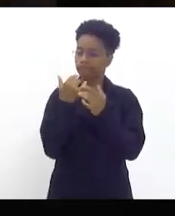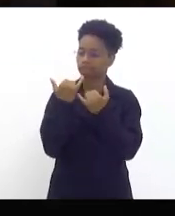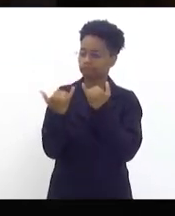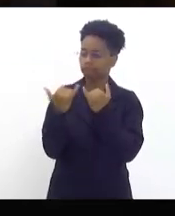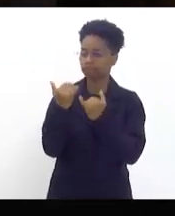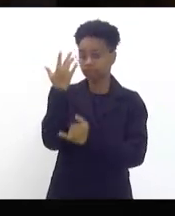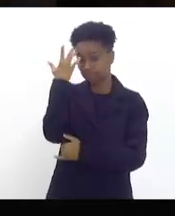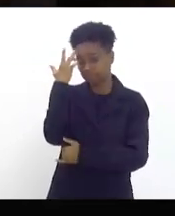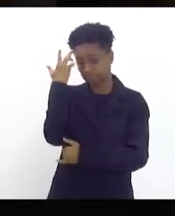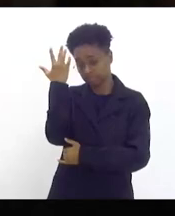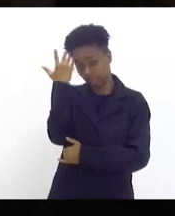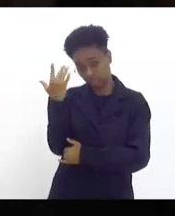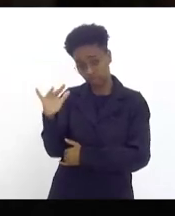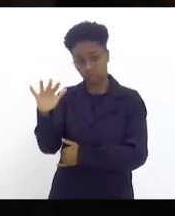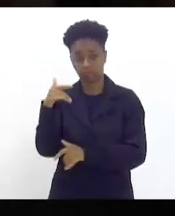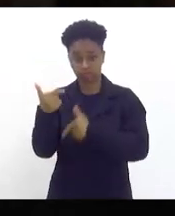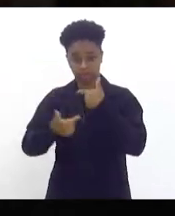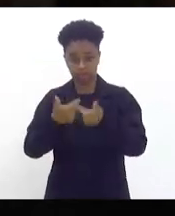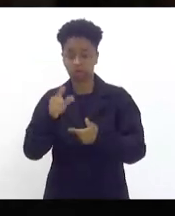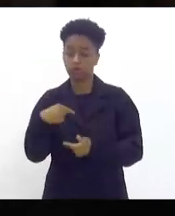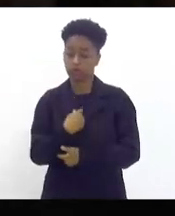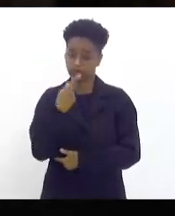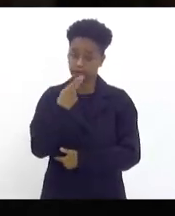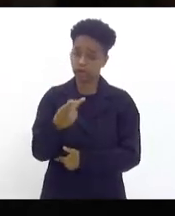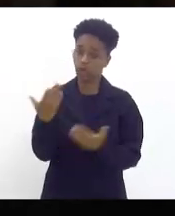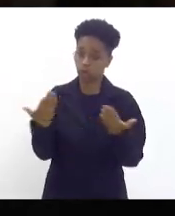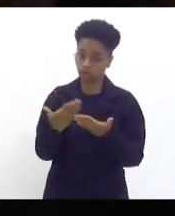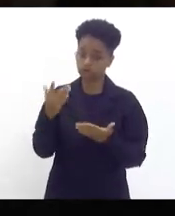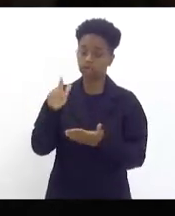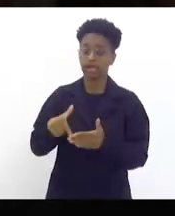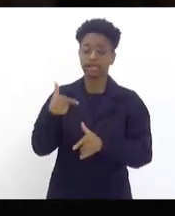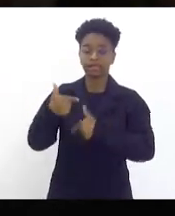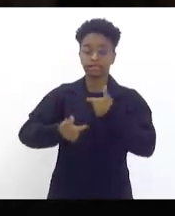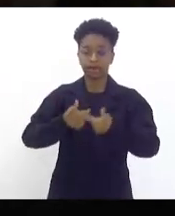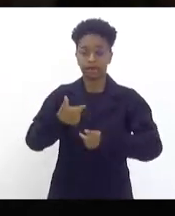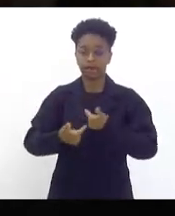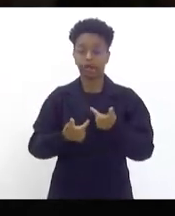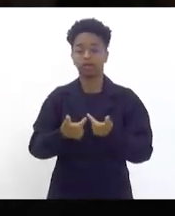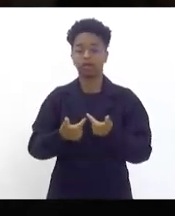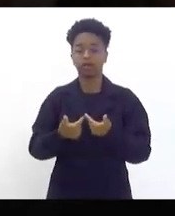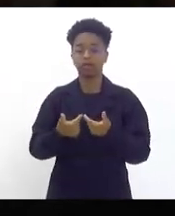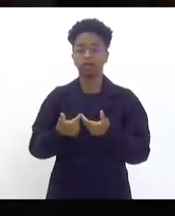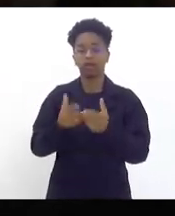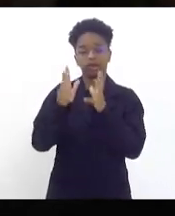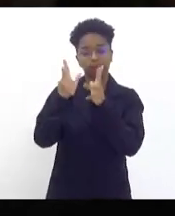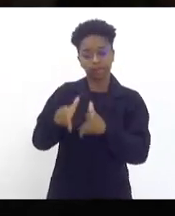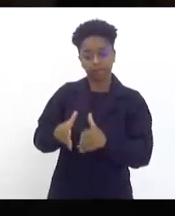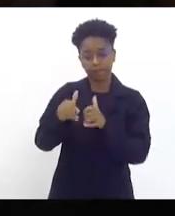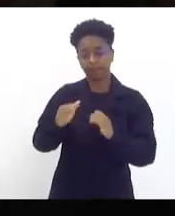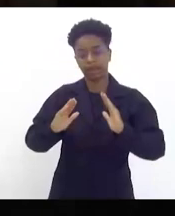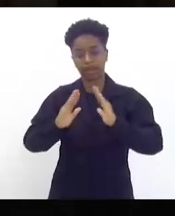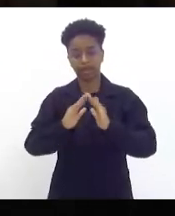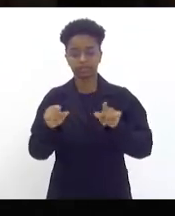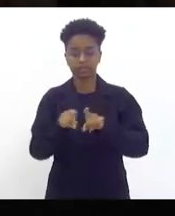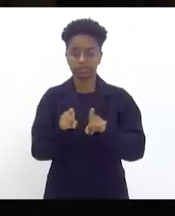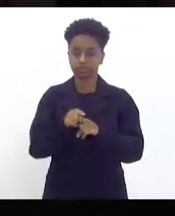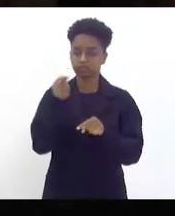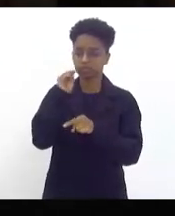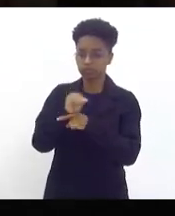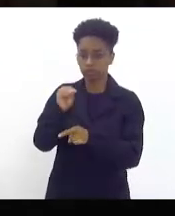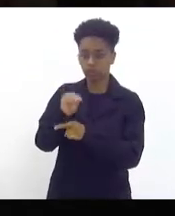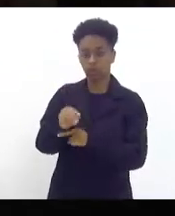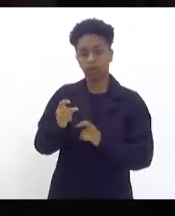doméstico que a gente hoje tem avançado para chamar de trabalho de manutenção da salubridade domiciliar trabalho de cuidados